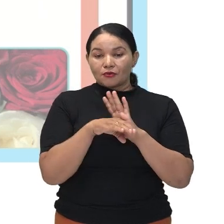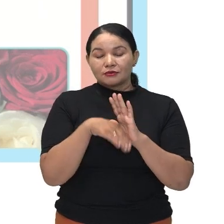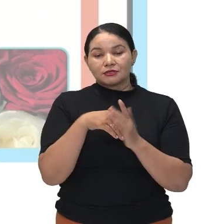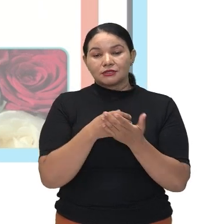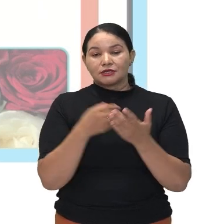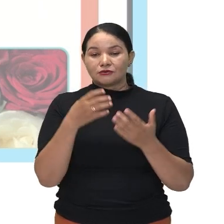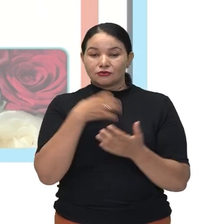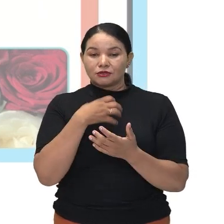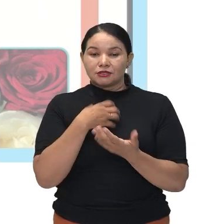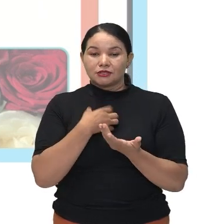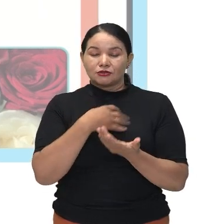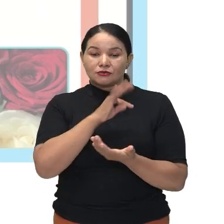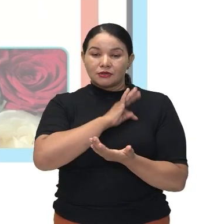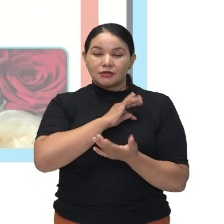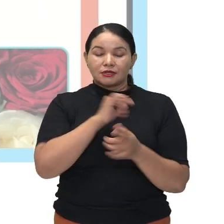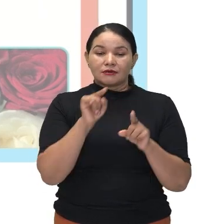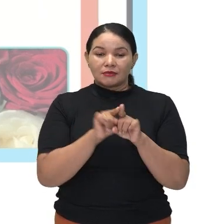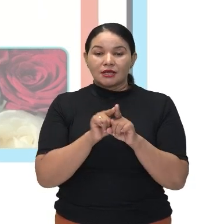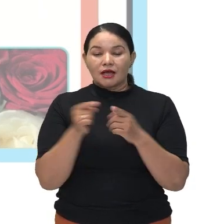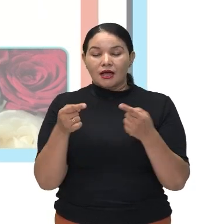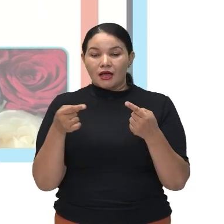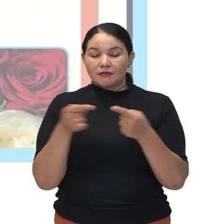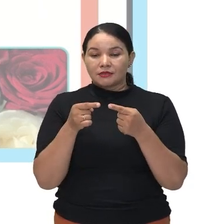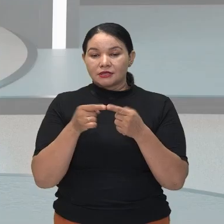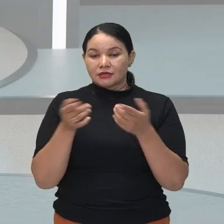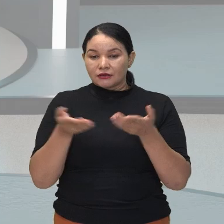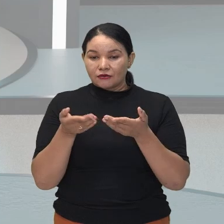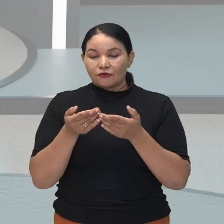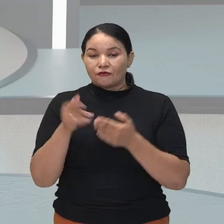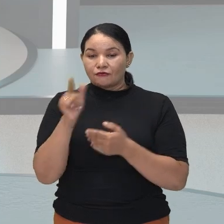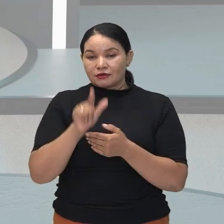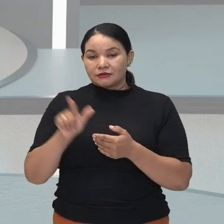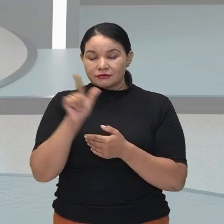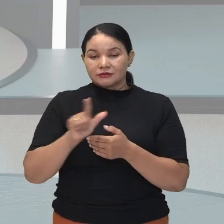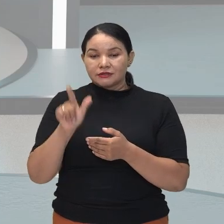jeito mais literário, né? De um jeito mais